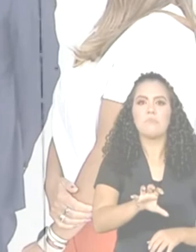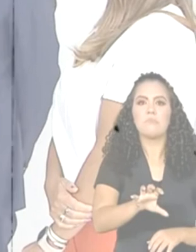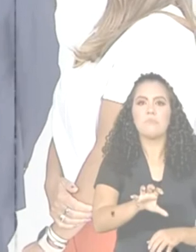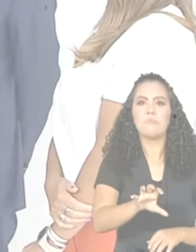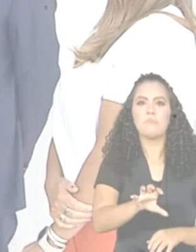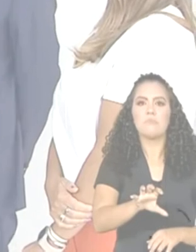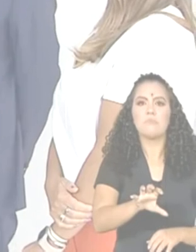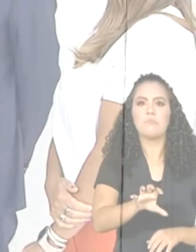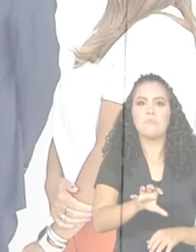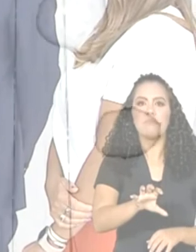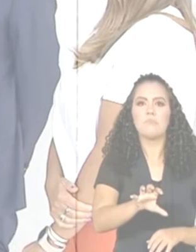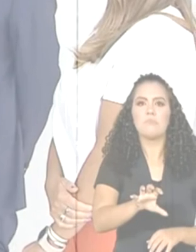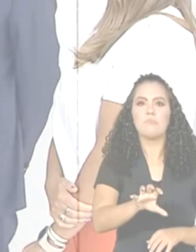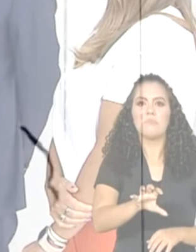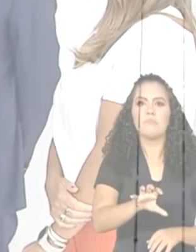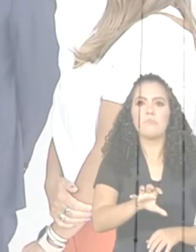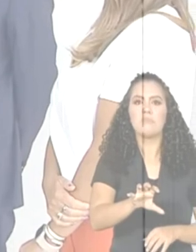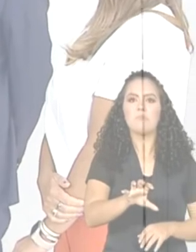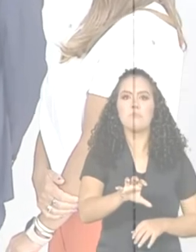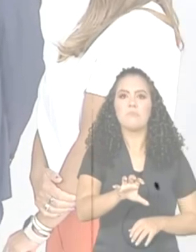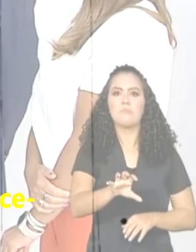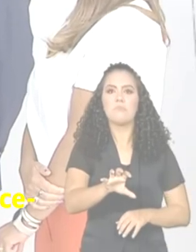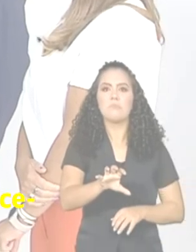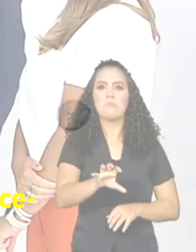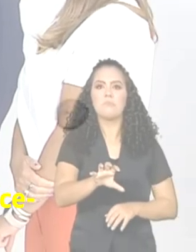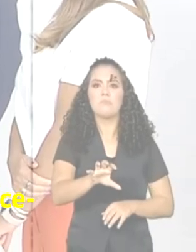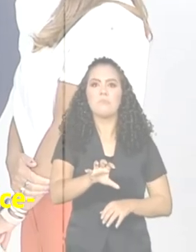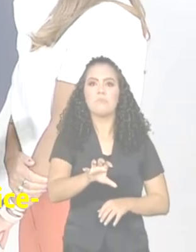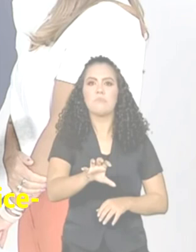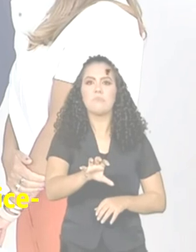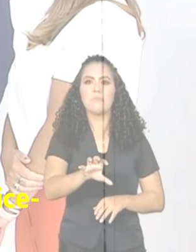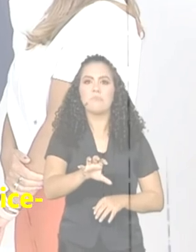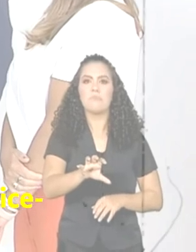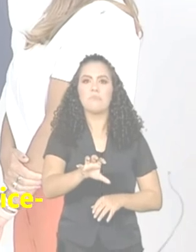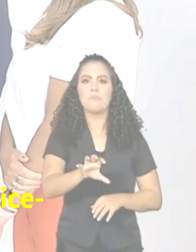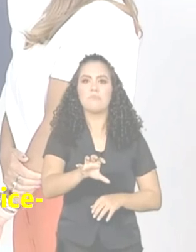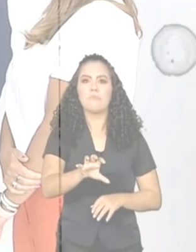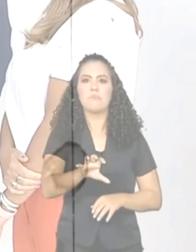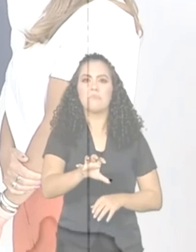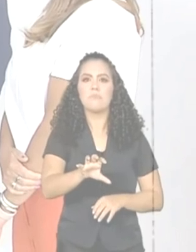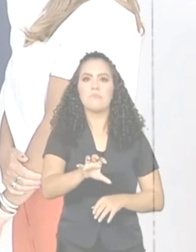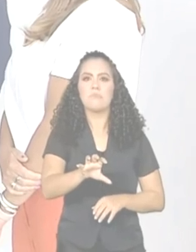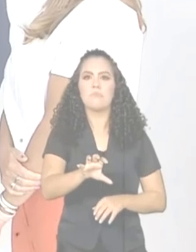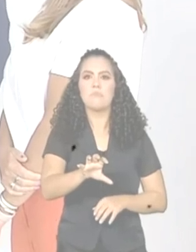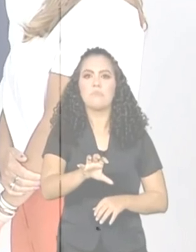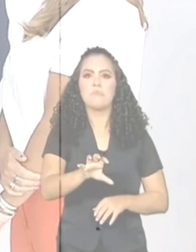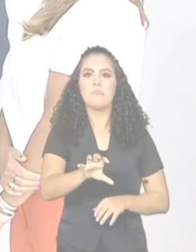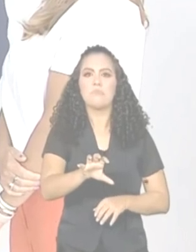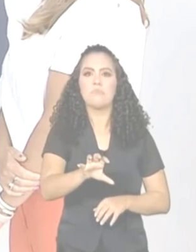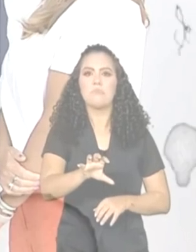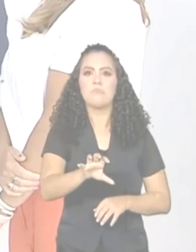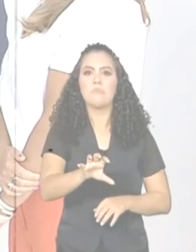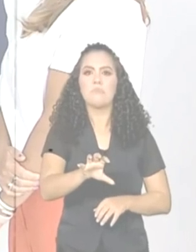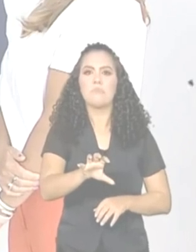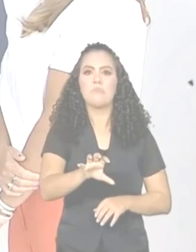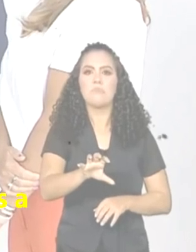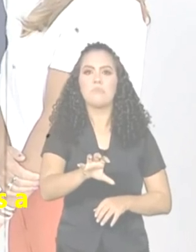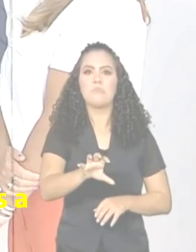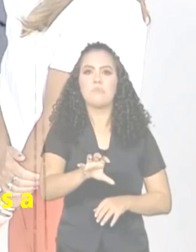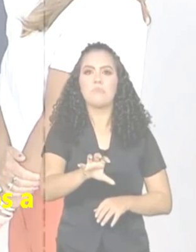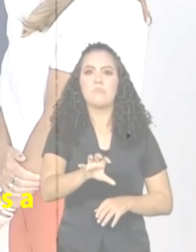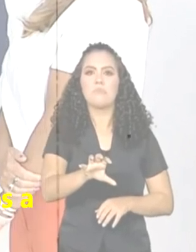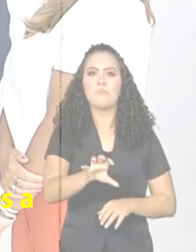Tribunal do Mercosul, após a aposentadoria, passou a integrar o Conselho de Assuntos Jurídicos da Confederação